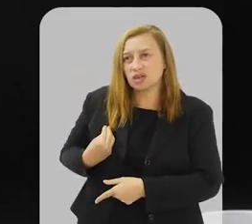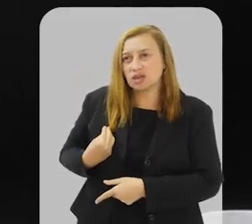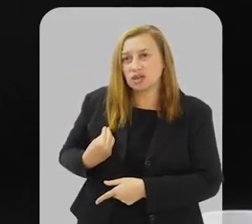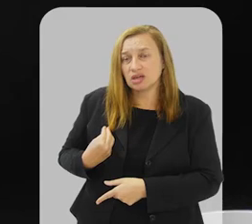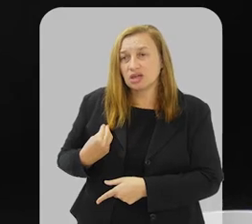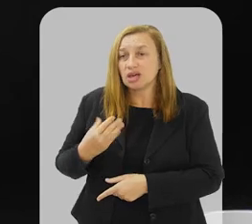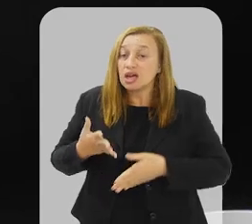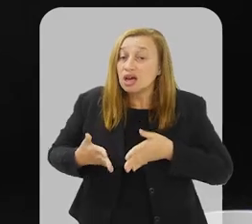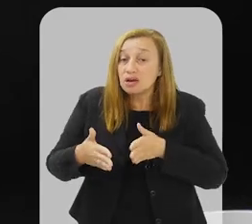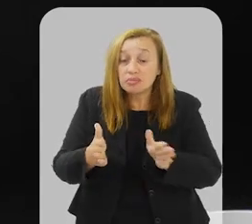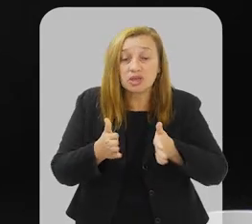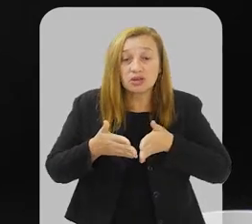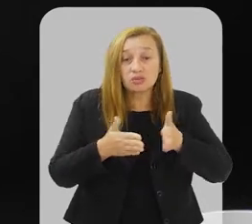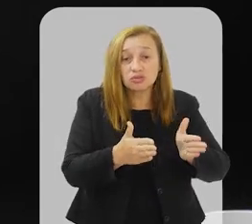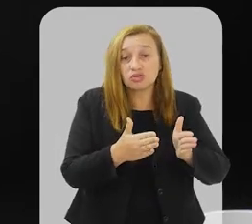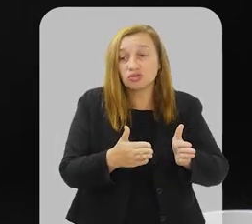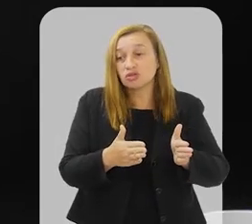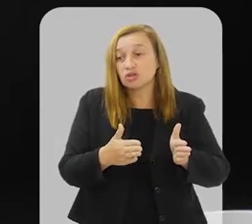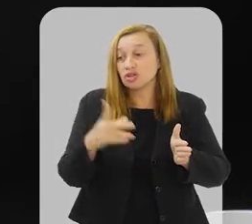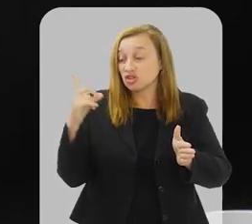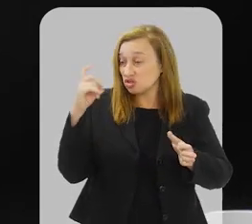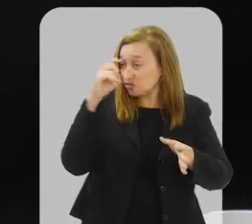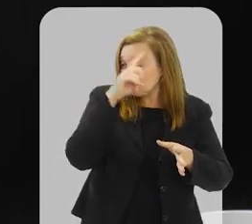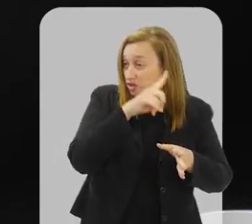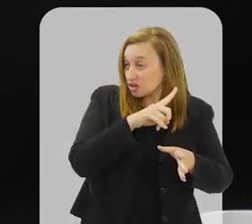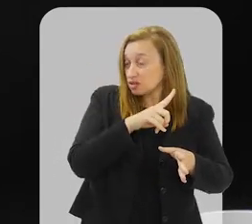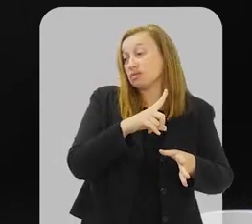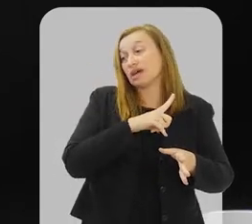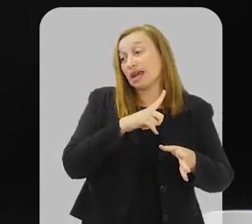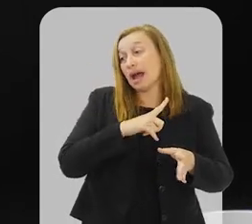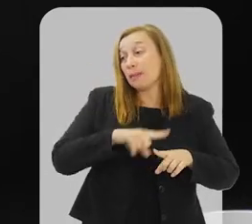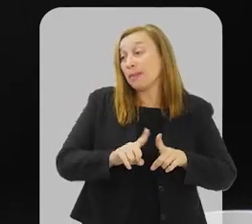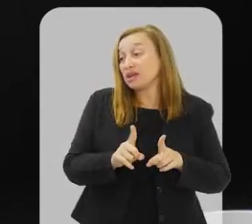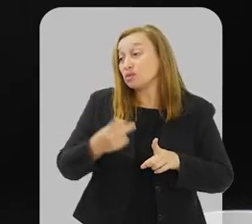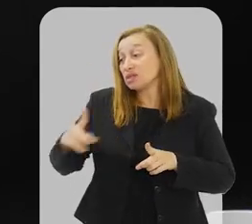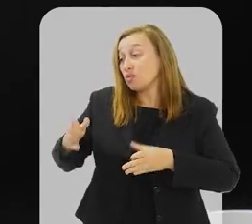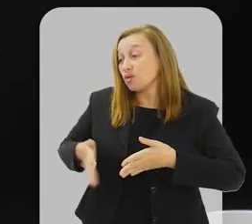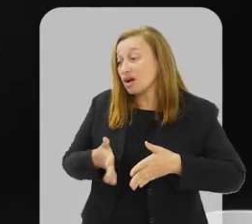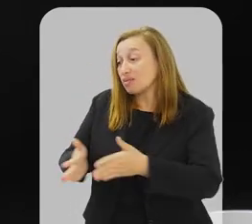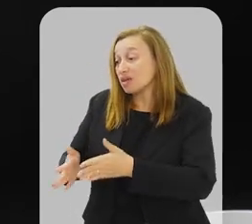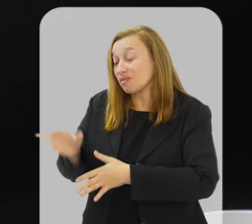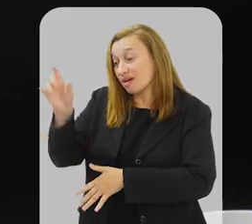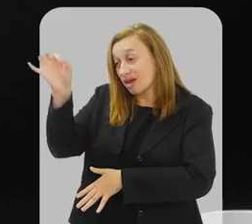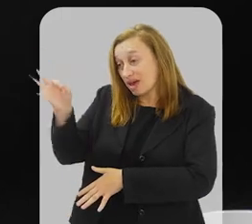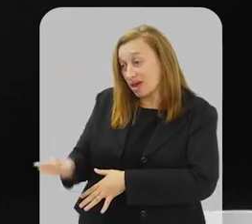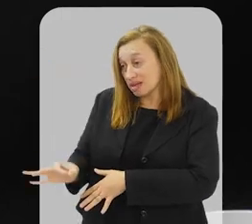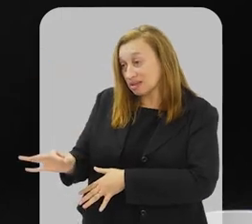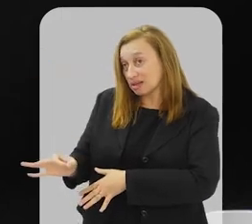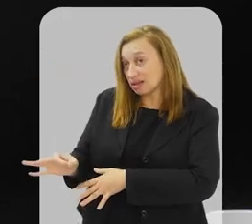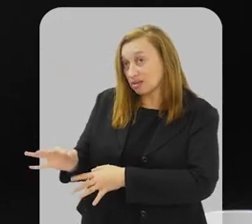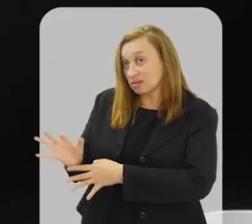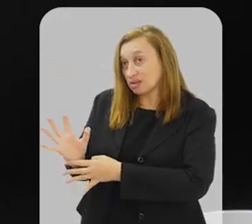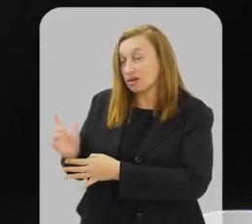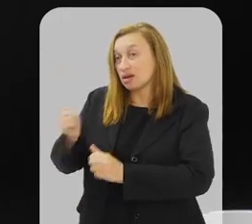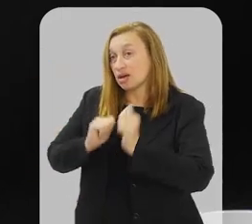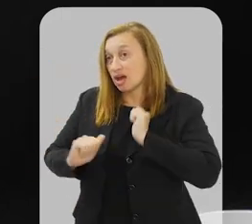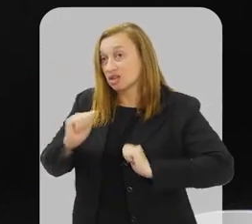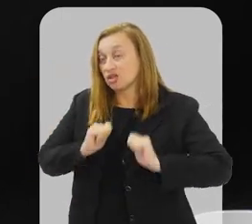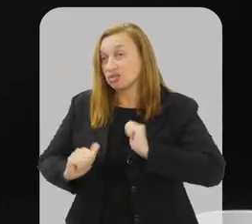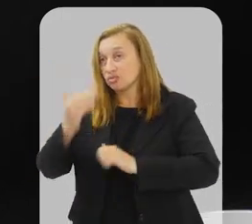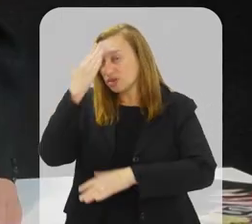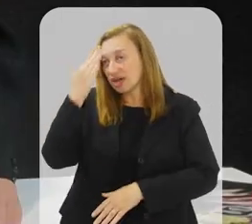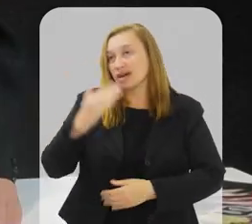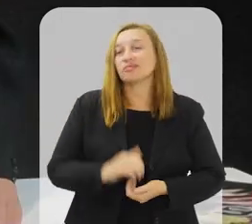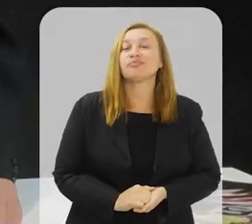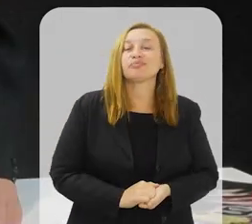que vão passar na sua vida te levando para outras profissões e você não vai porque lá no final você vai achar seu talento seu orgulho seu seu palco